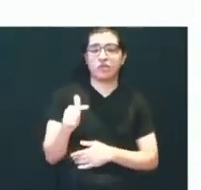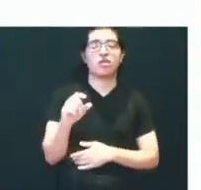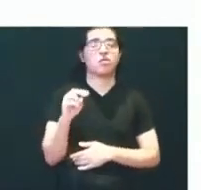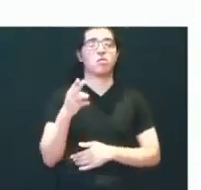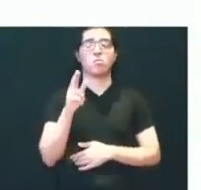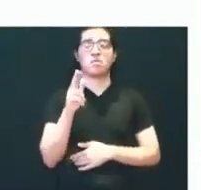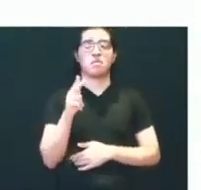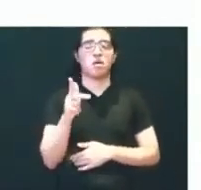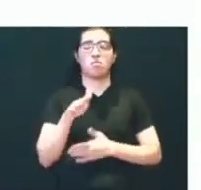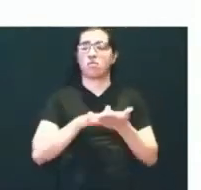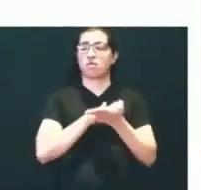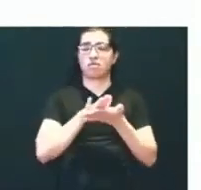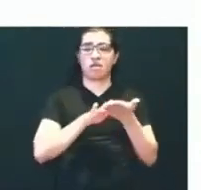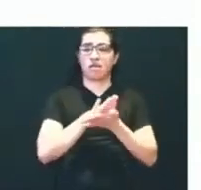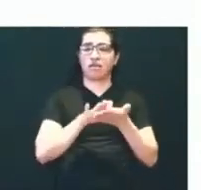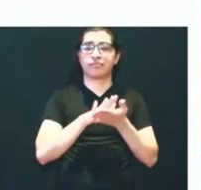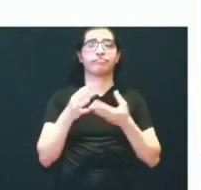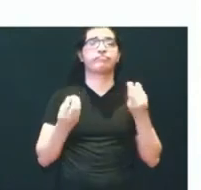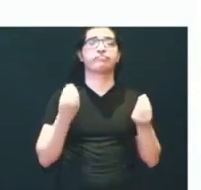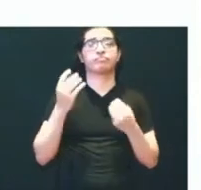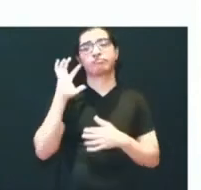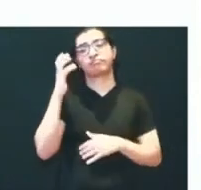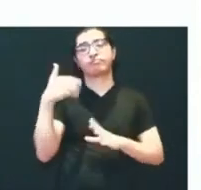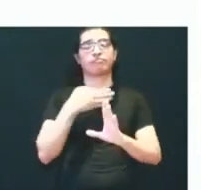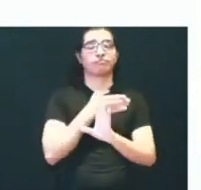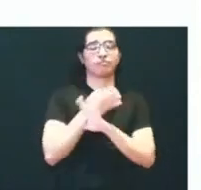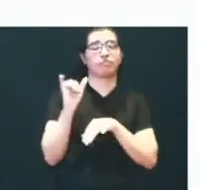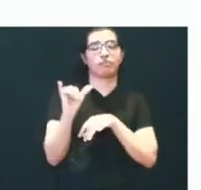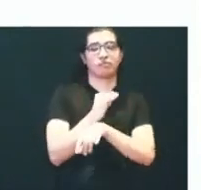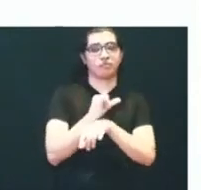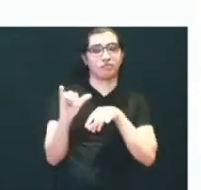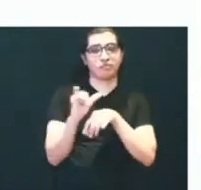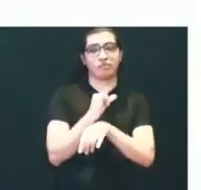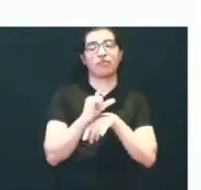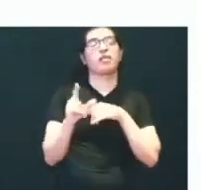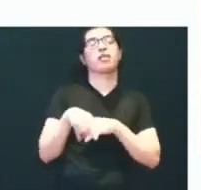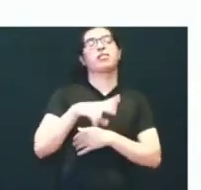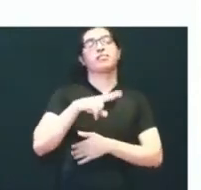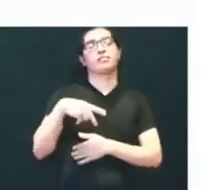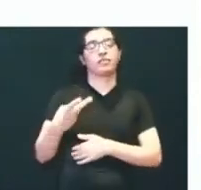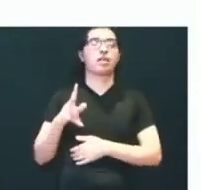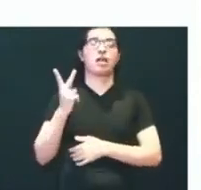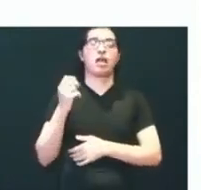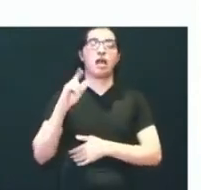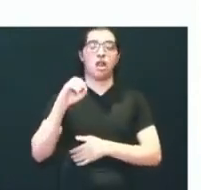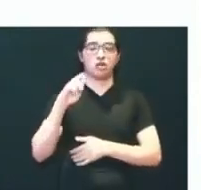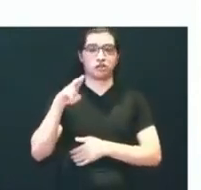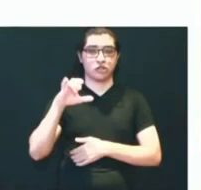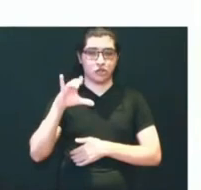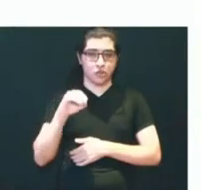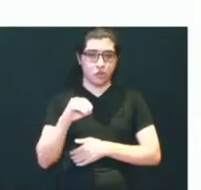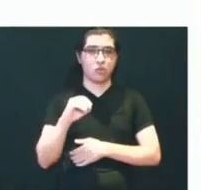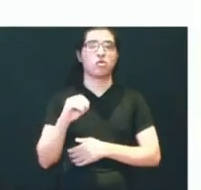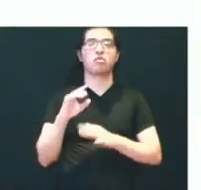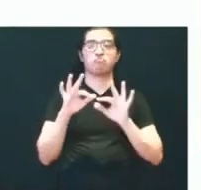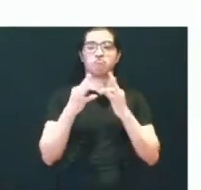compatível, nem um irmão gêmeo. Aí você vai para o segundo tipo de transplante alogênico, que é o transplante não